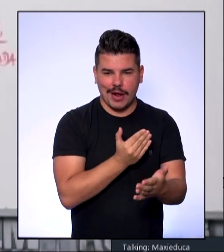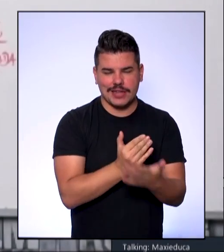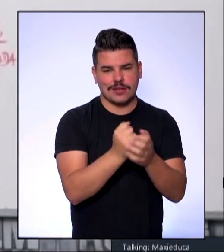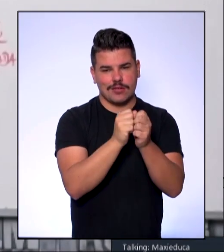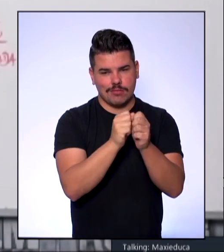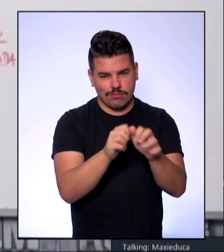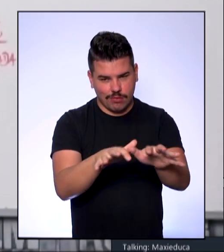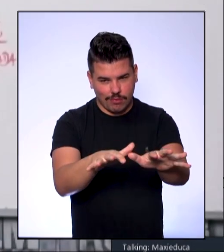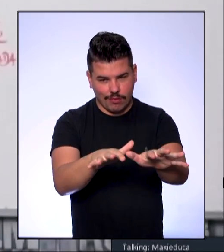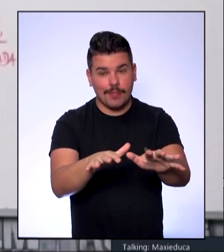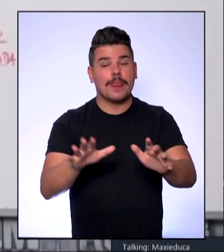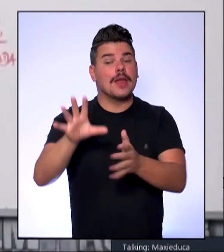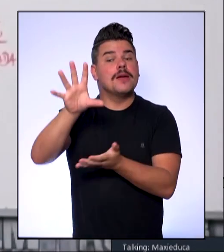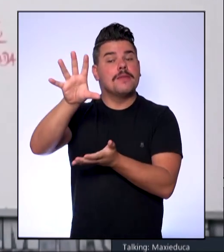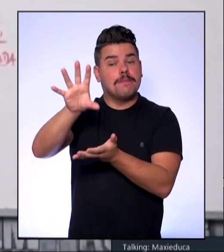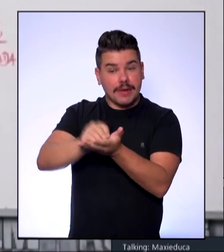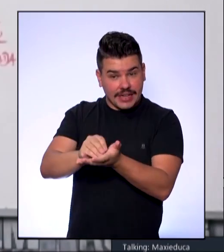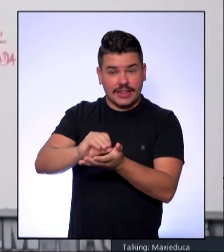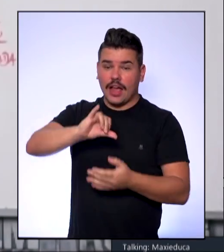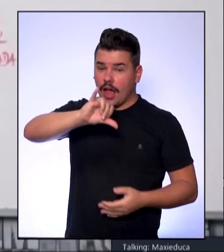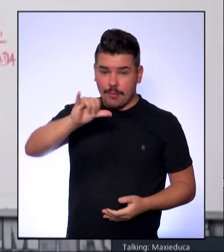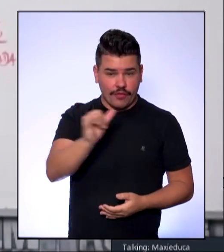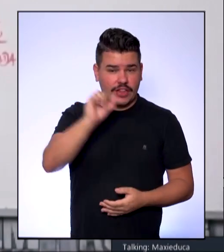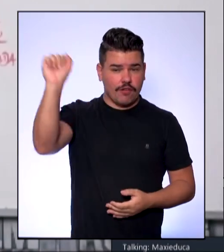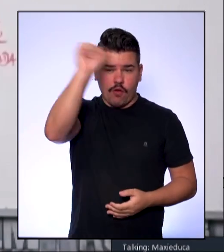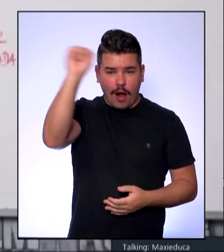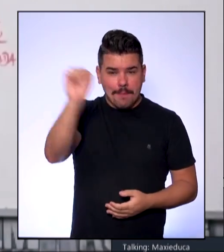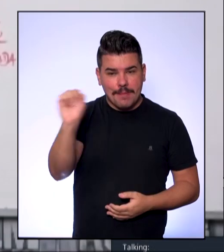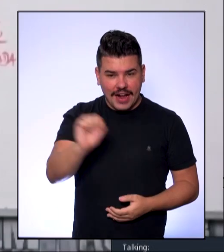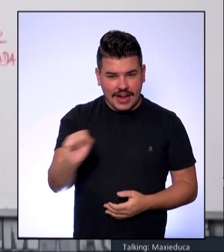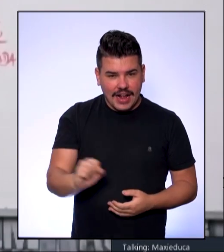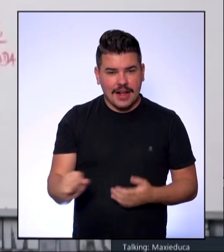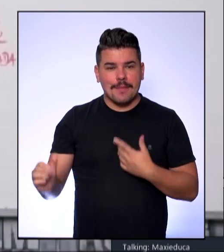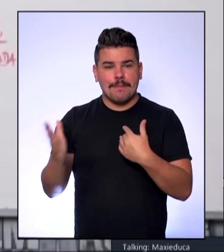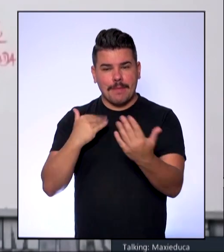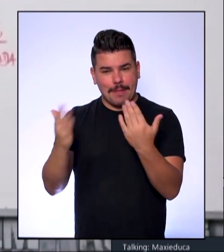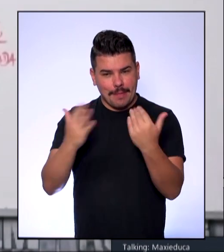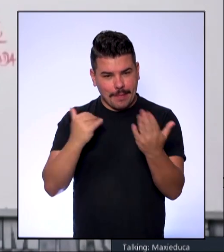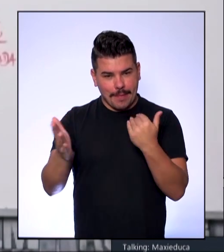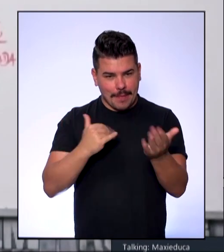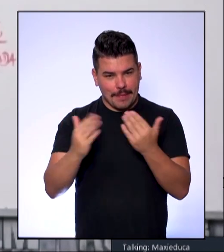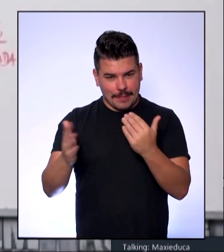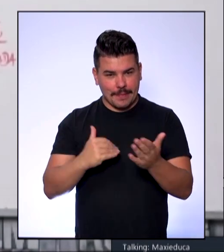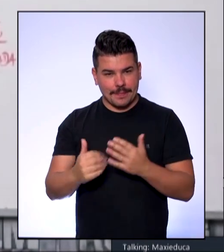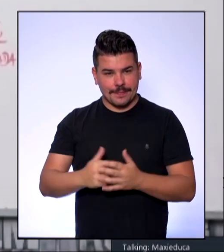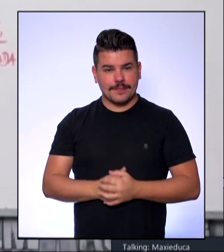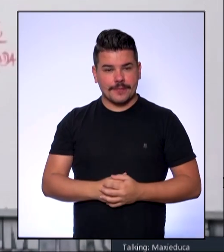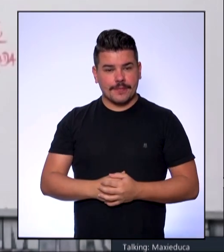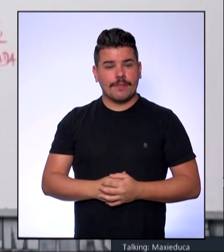da frente da tela, bate aquele print, já vou apagar a lousa, vou ver a interação no nosso bate-papo aqui e já